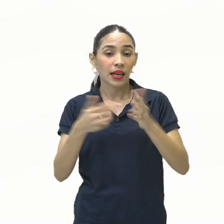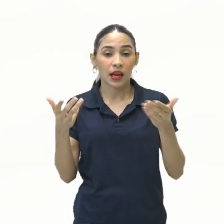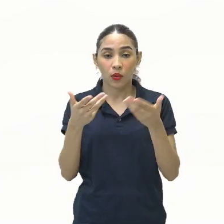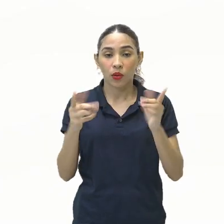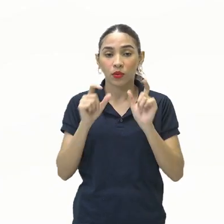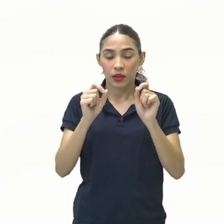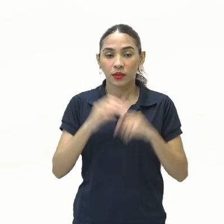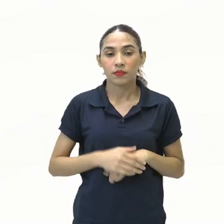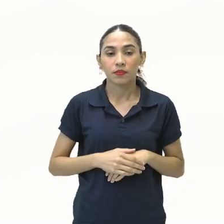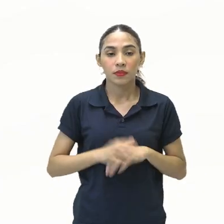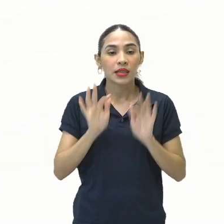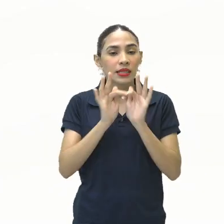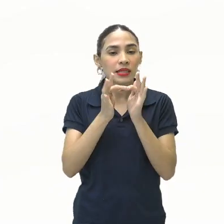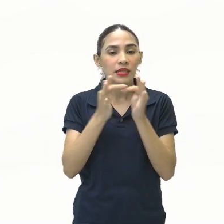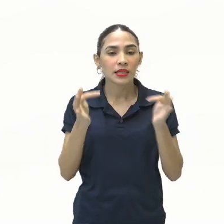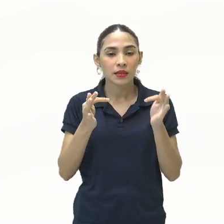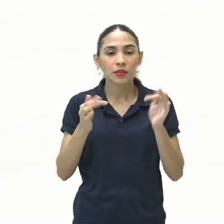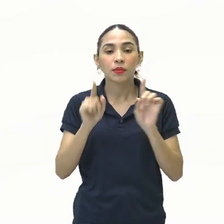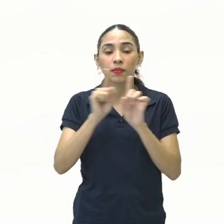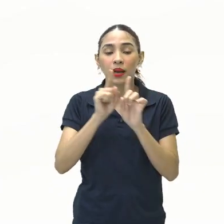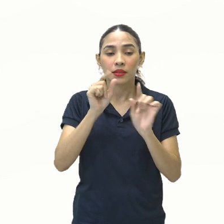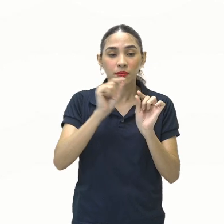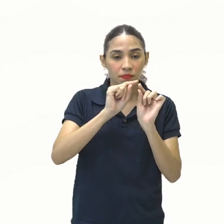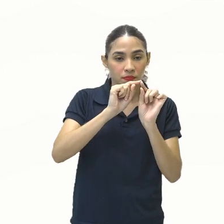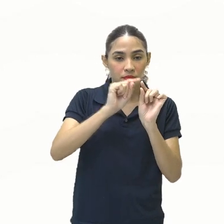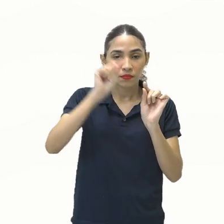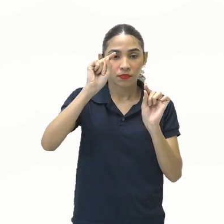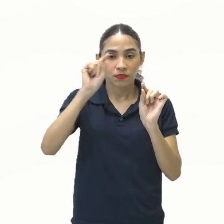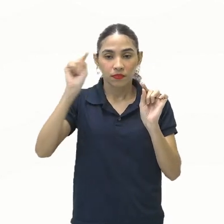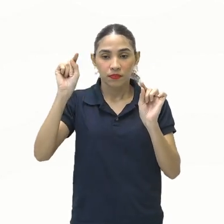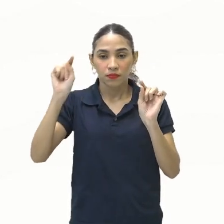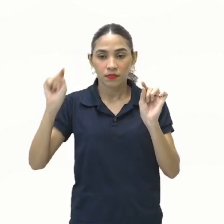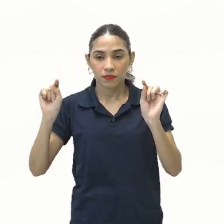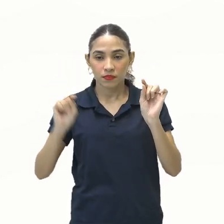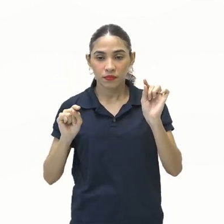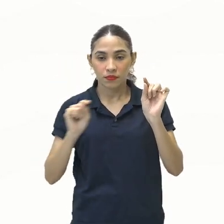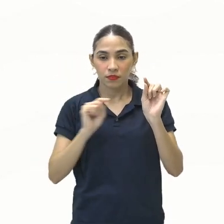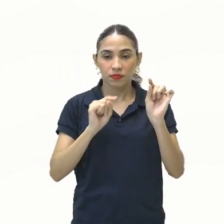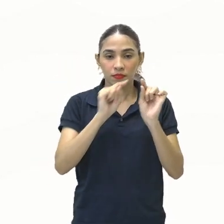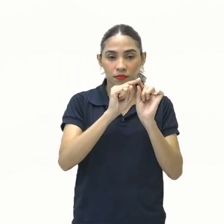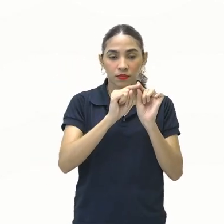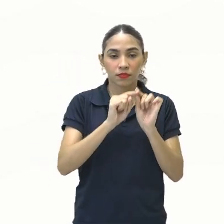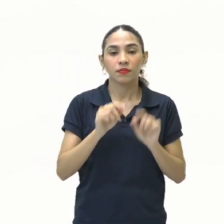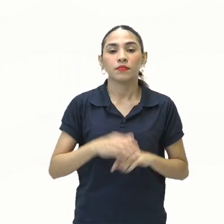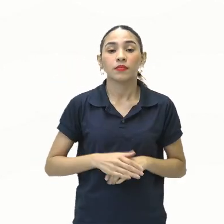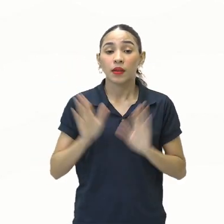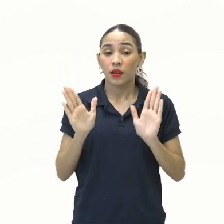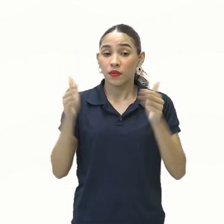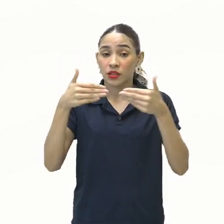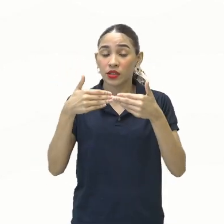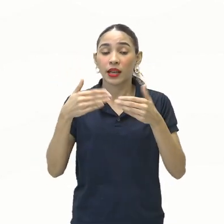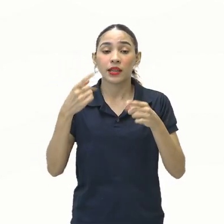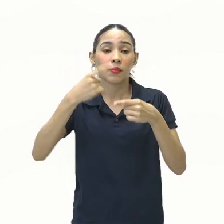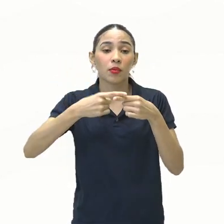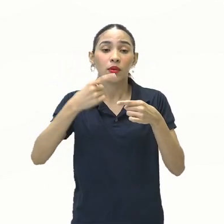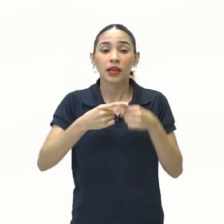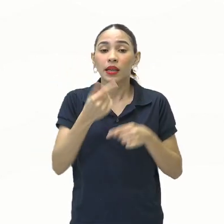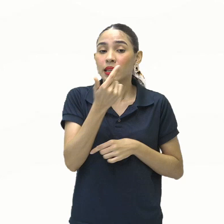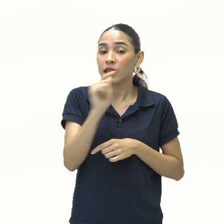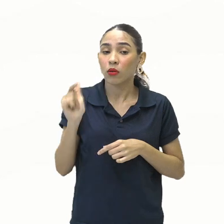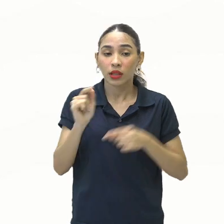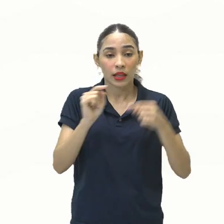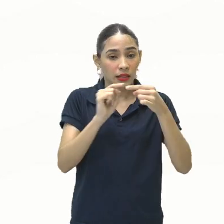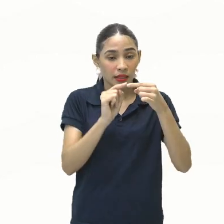representação mais simples em forma de bastão, mas isso aqui são cadeias fechadas, alicíclicas. Por quê? Porque não tem o